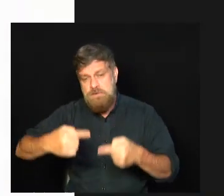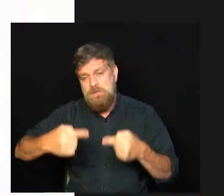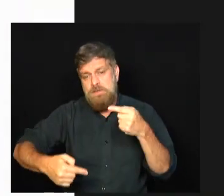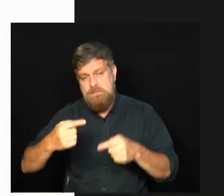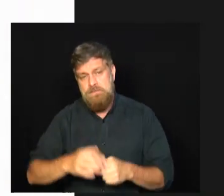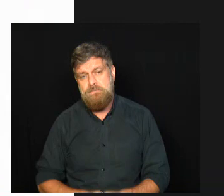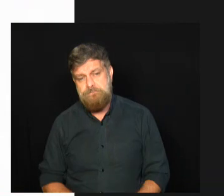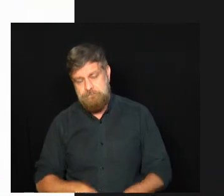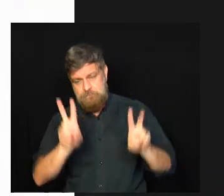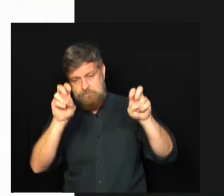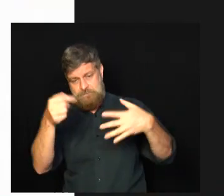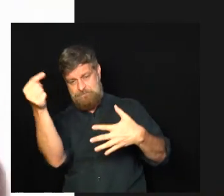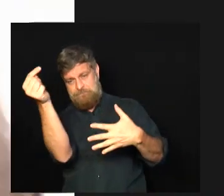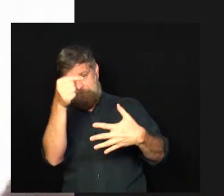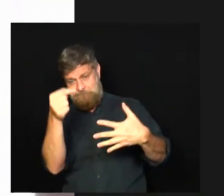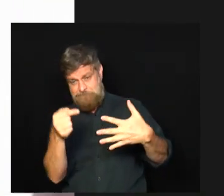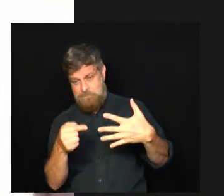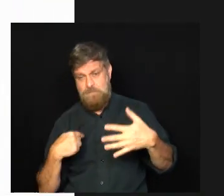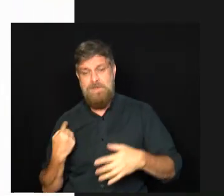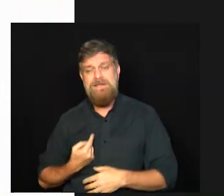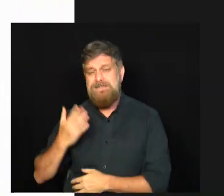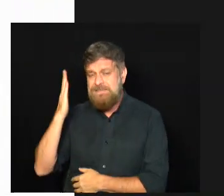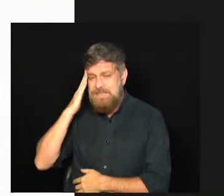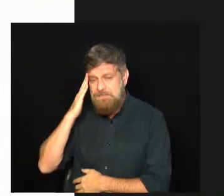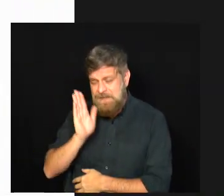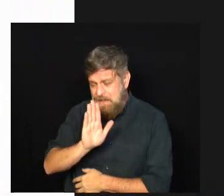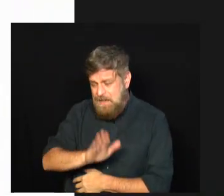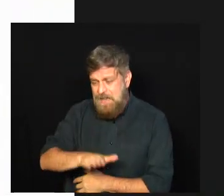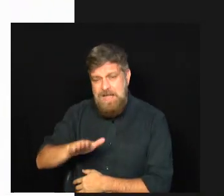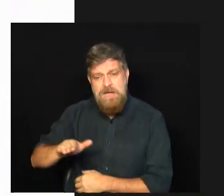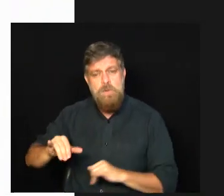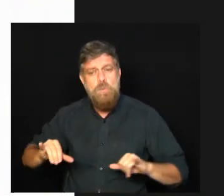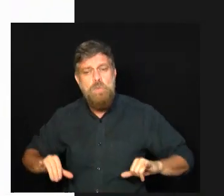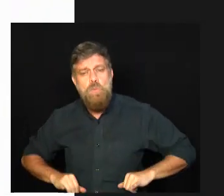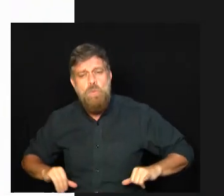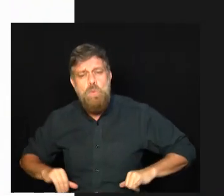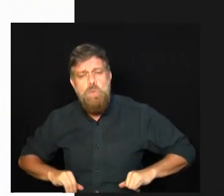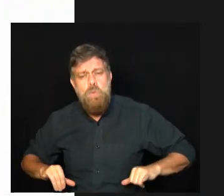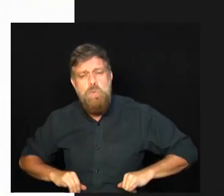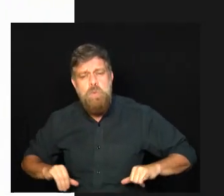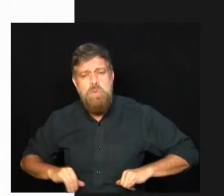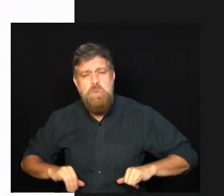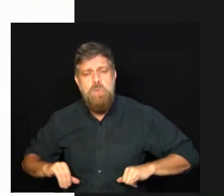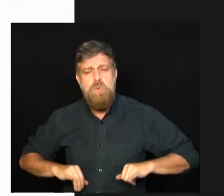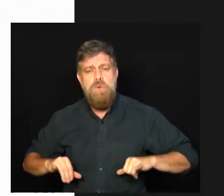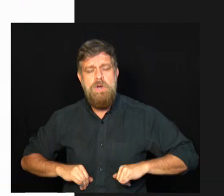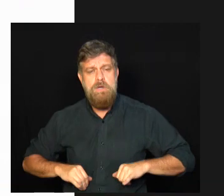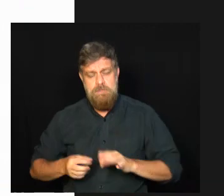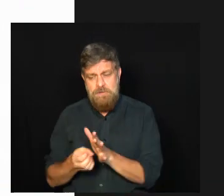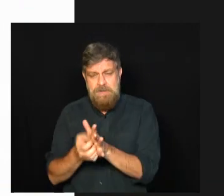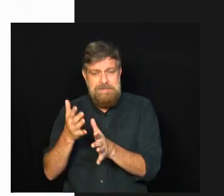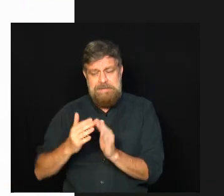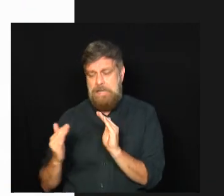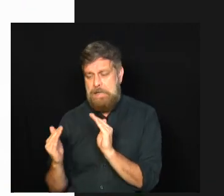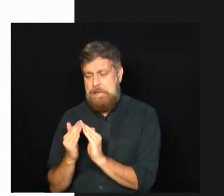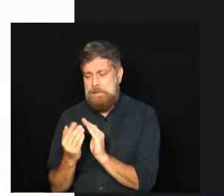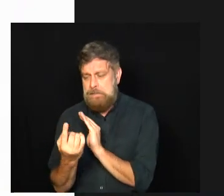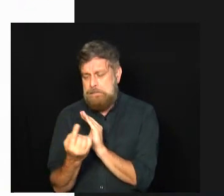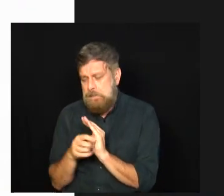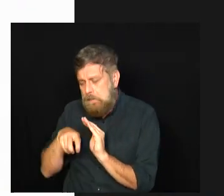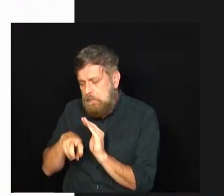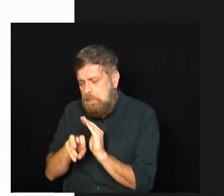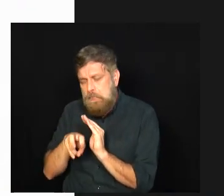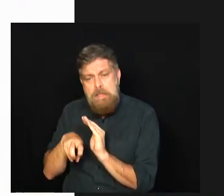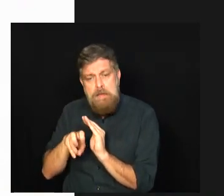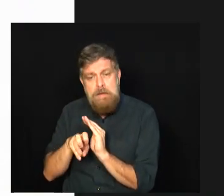essas questões. A gente sabe que as crianças estão sofrendo porque muitas vezes estão em casa com pessoas